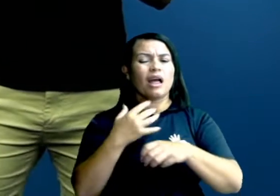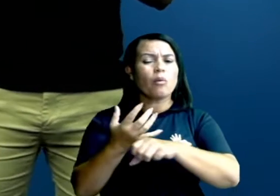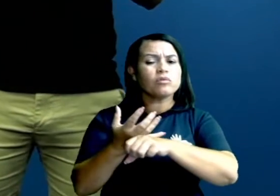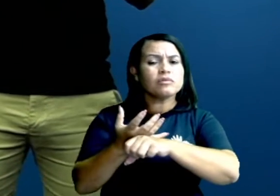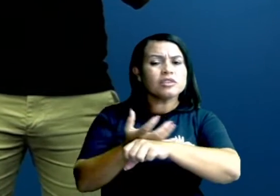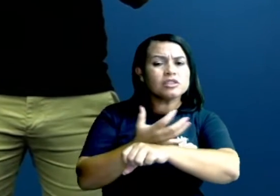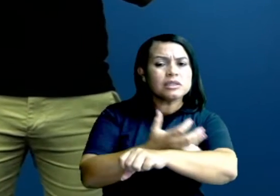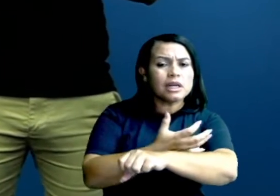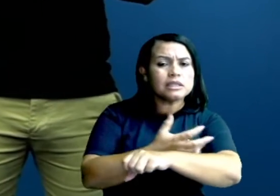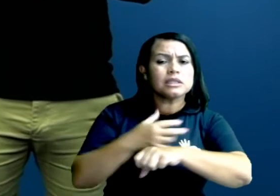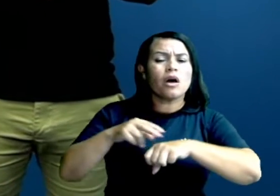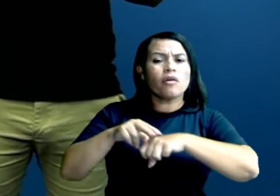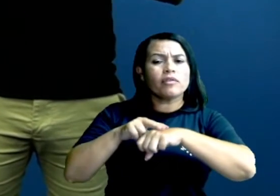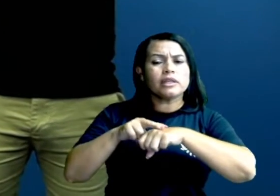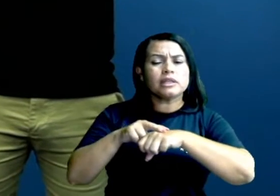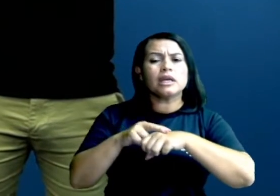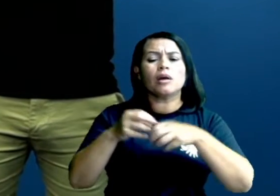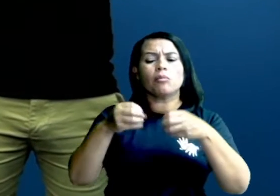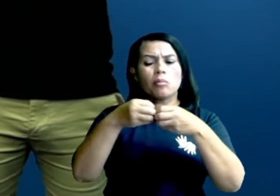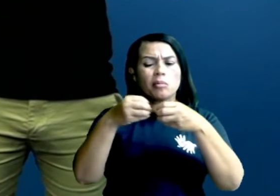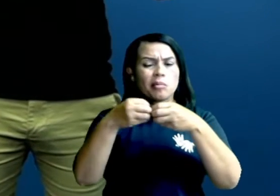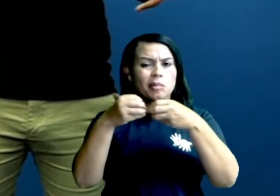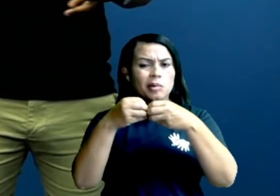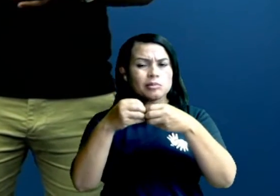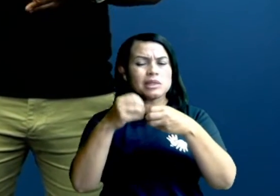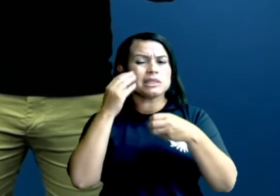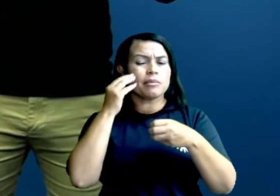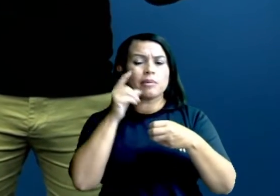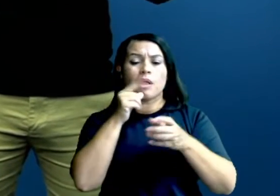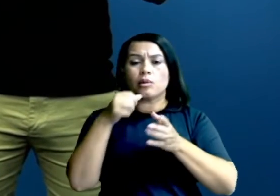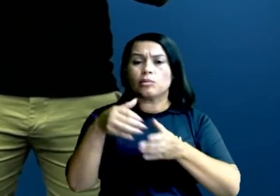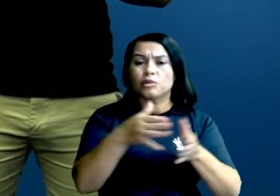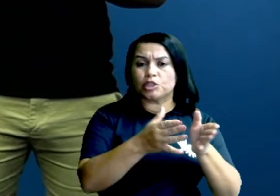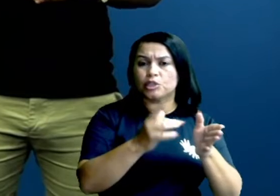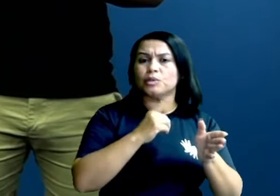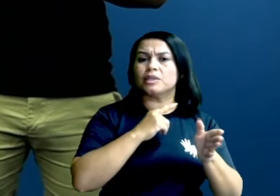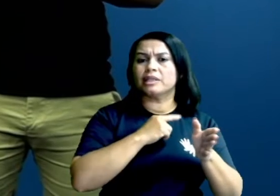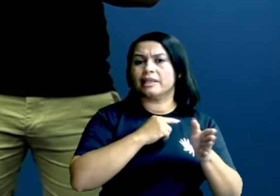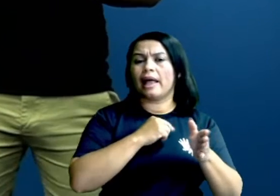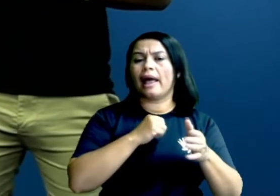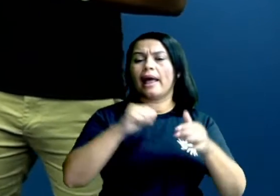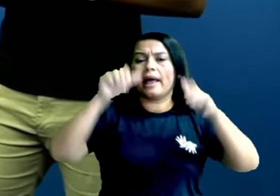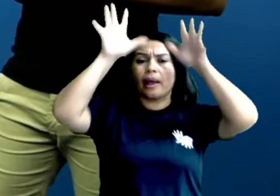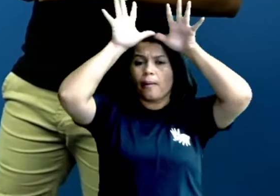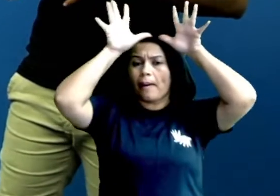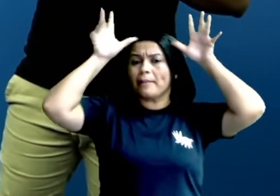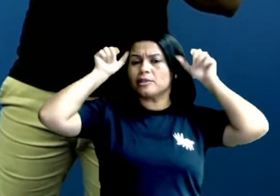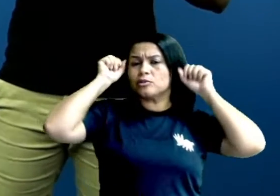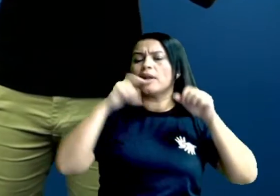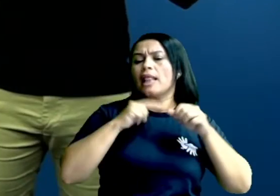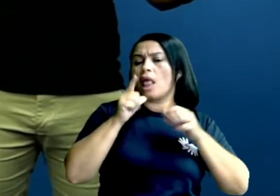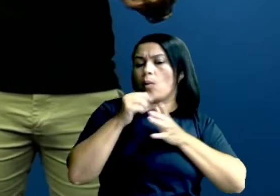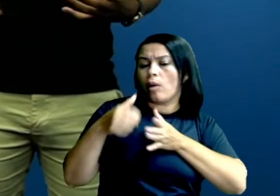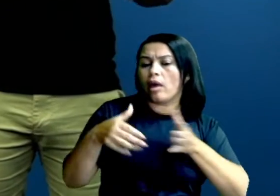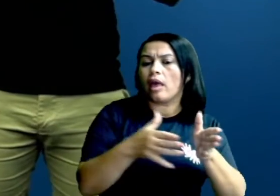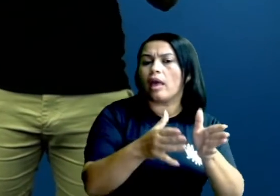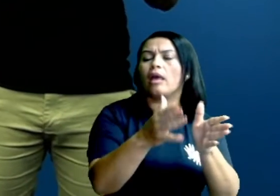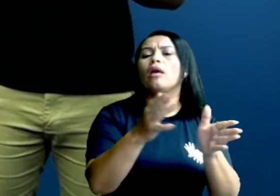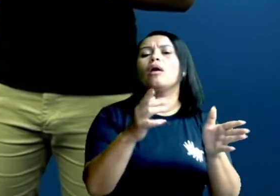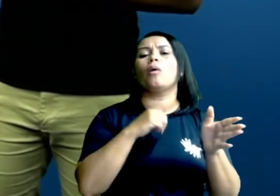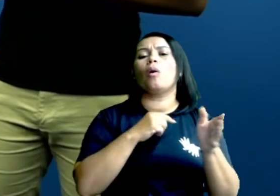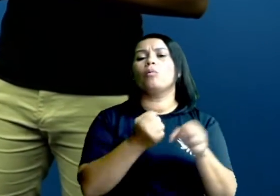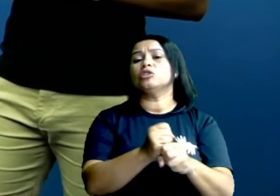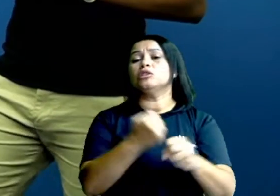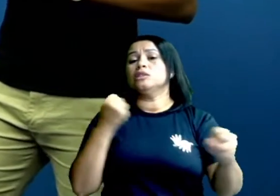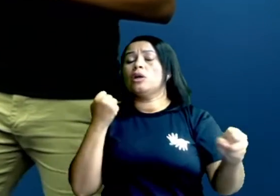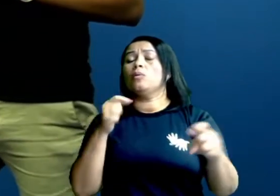aos rios, né? A gente sabe que a região amazônica ela é cortada por vários rios, e logicamente o rio Amazonas sendo o mais importante em termos de volume de água,